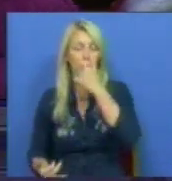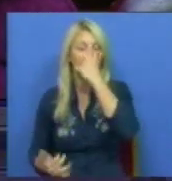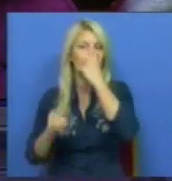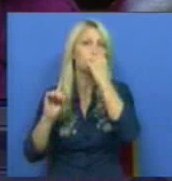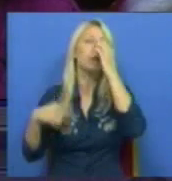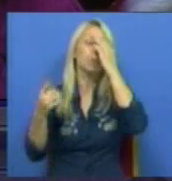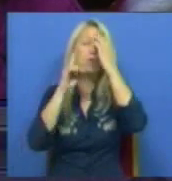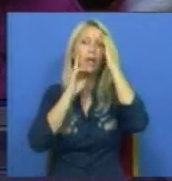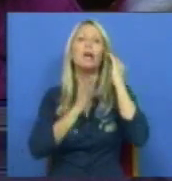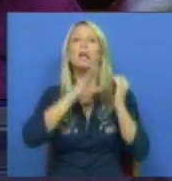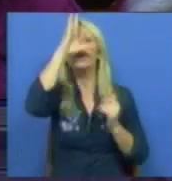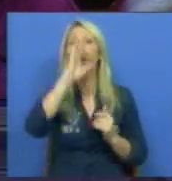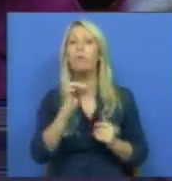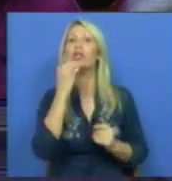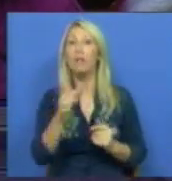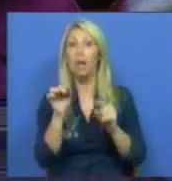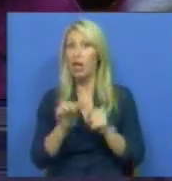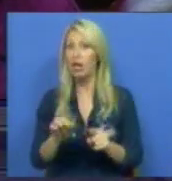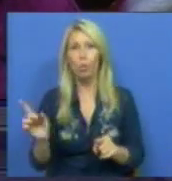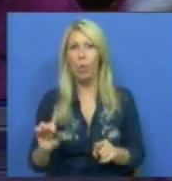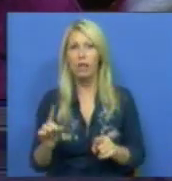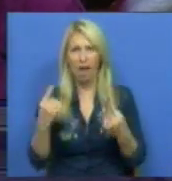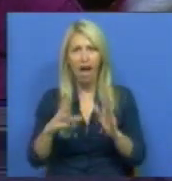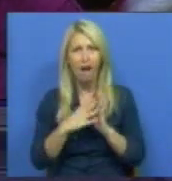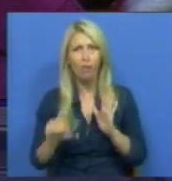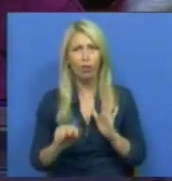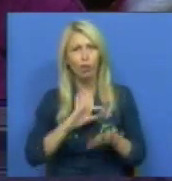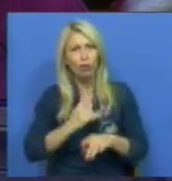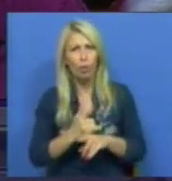diga-nos, por favor, isto não é assim e existe outro modelo, não existe, não podemos acreditar nisto.